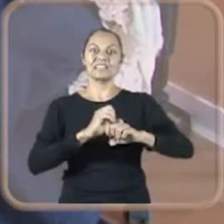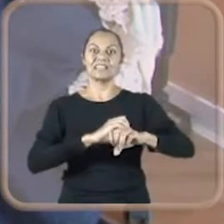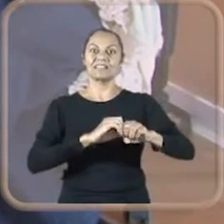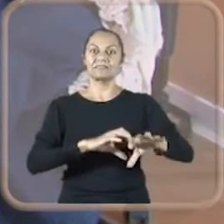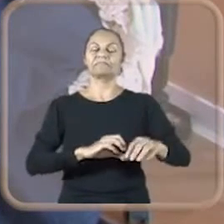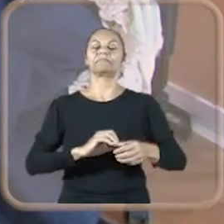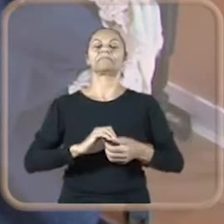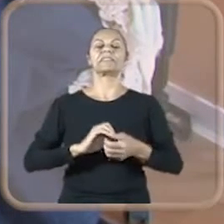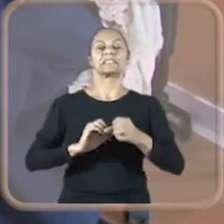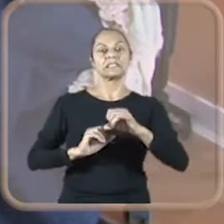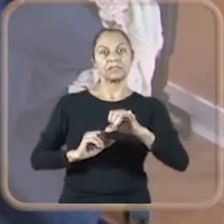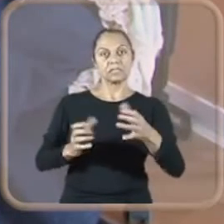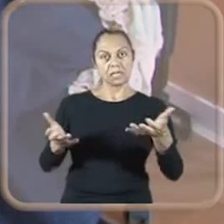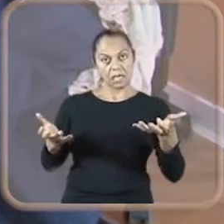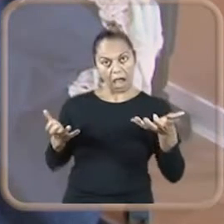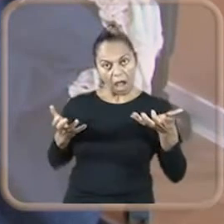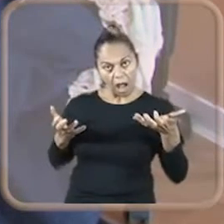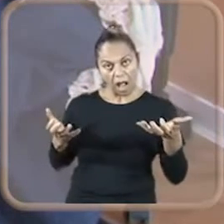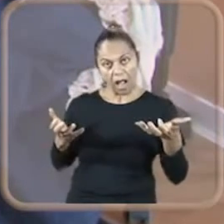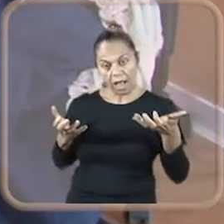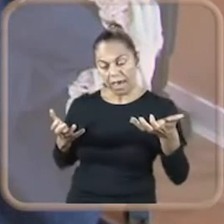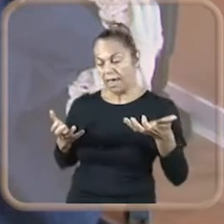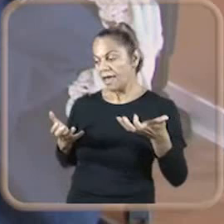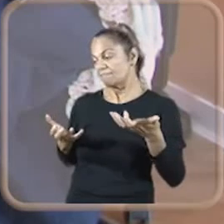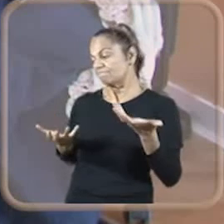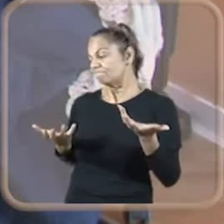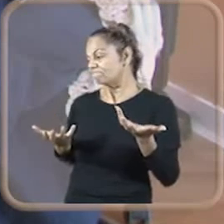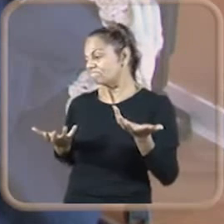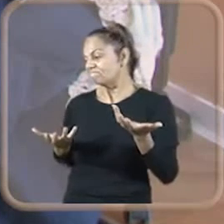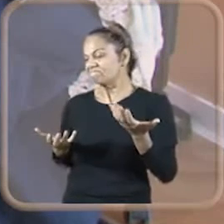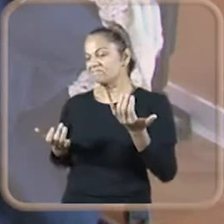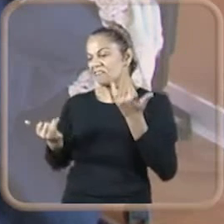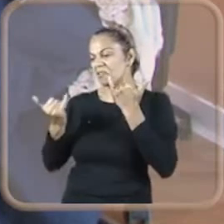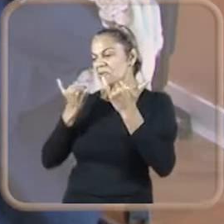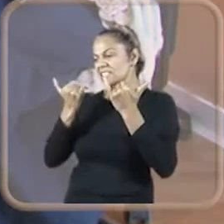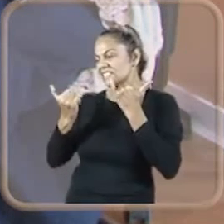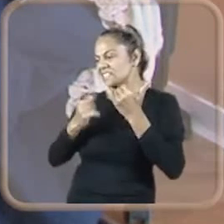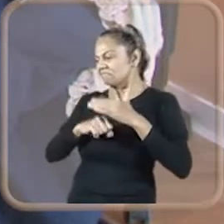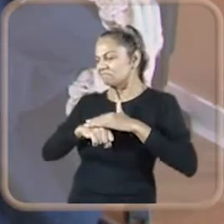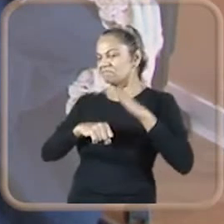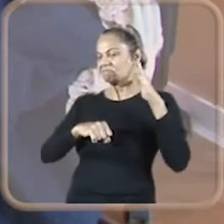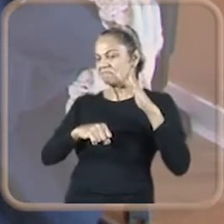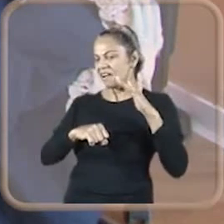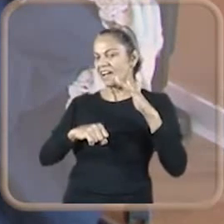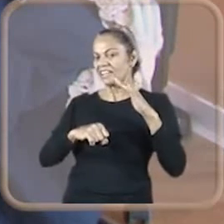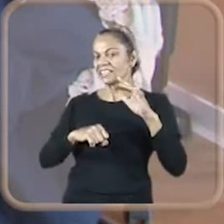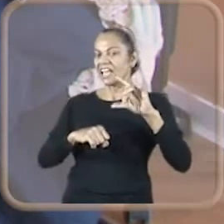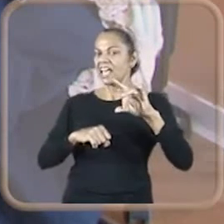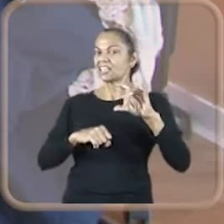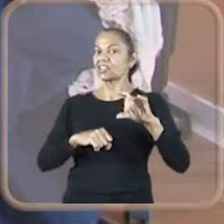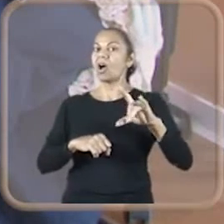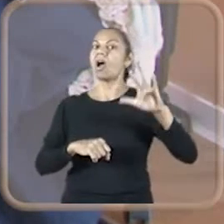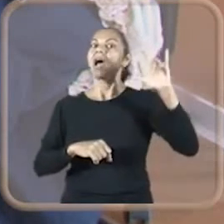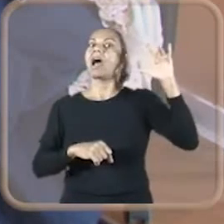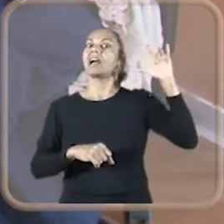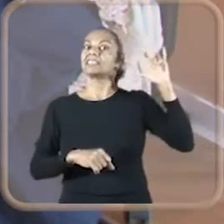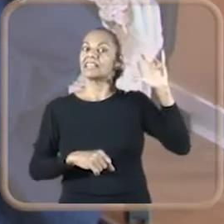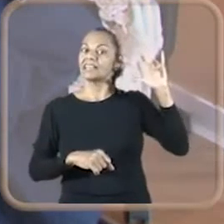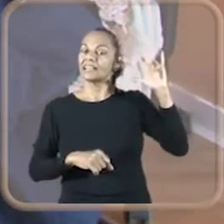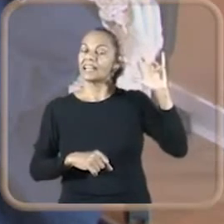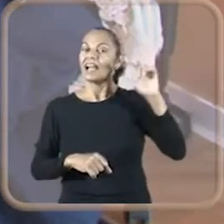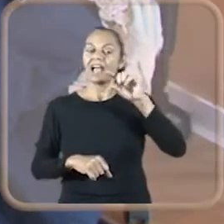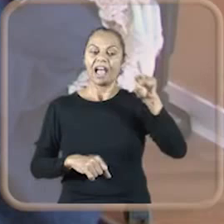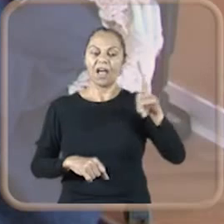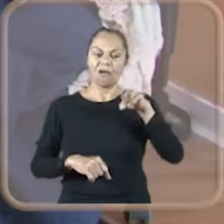Prefeitura de Cariacica, Secretaria Municipal de Educação. Se você quiser saber mais, doutora, sobre a nossa rede municipal, é